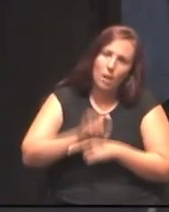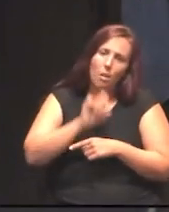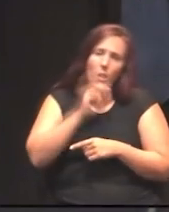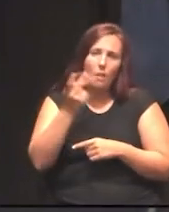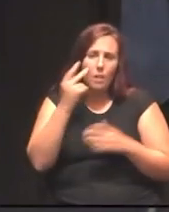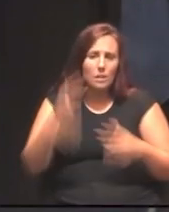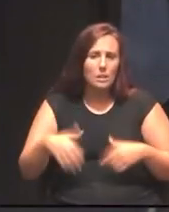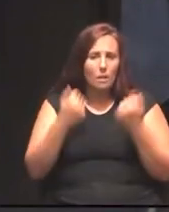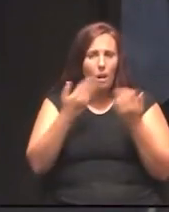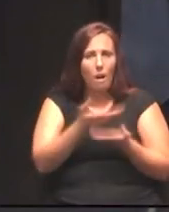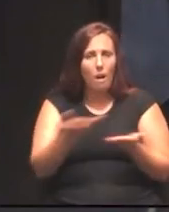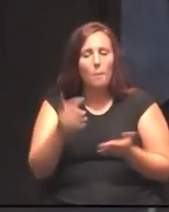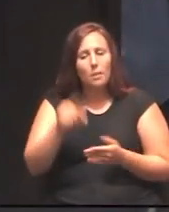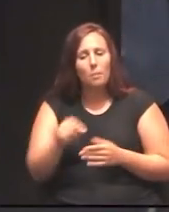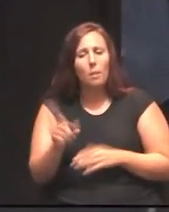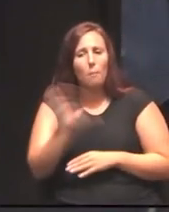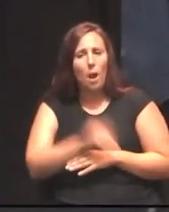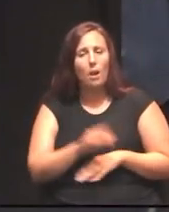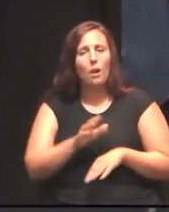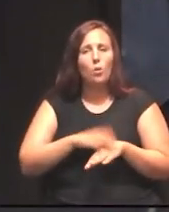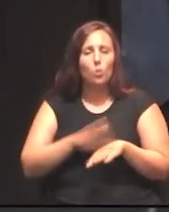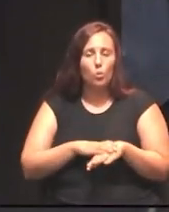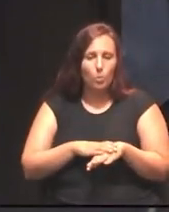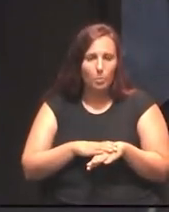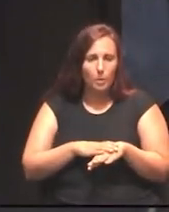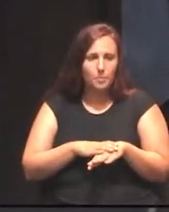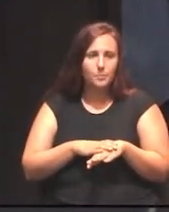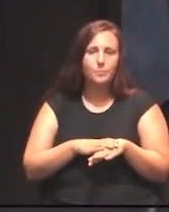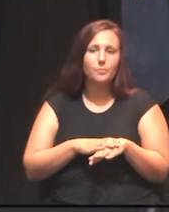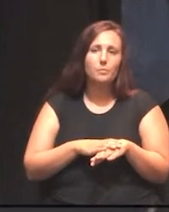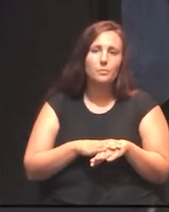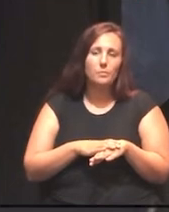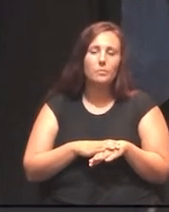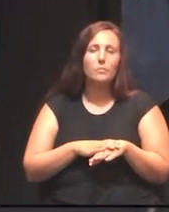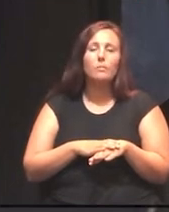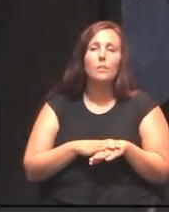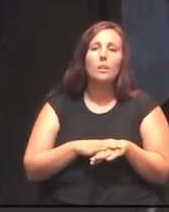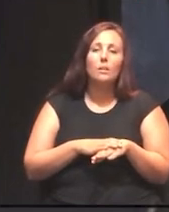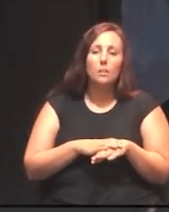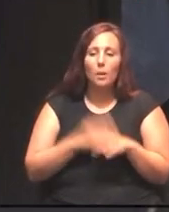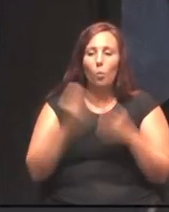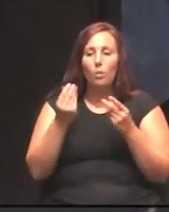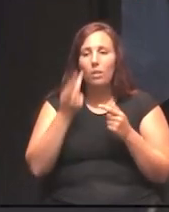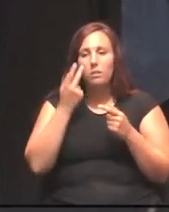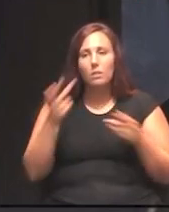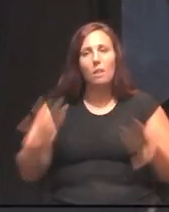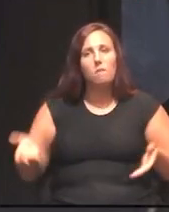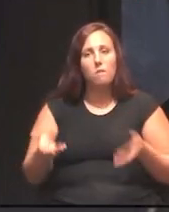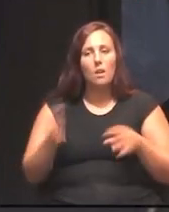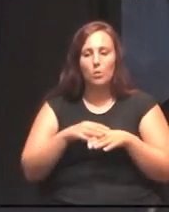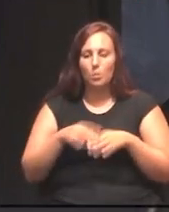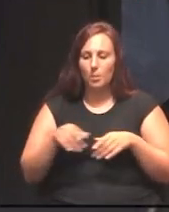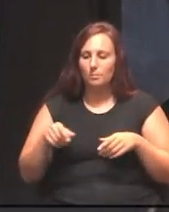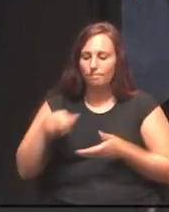isso. Nós, na verdade, quando promovemos as medidas da acalmia de tráfego, promovemos também a qualidade de vida. Nós temos de conseguir ter passeios